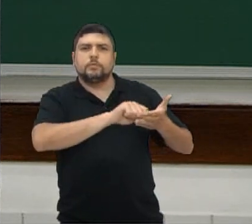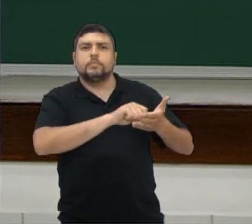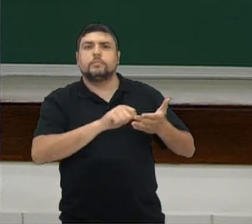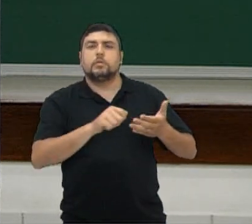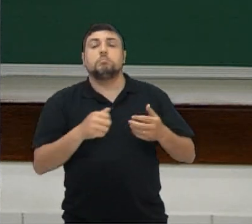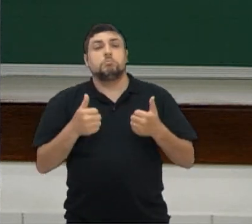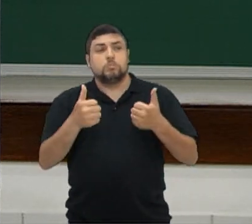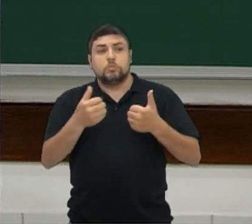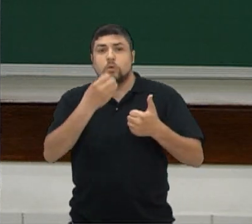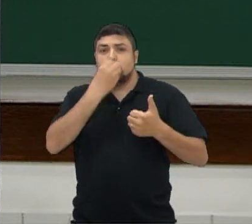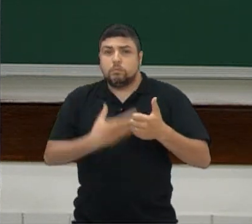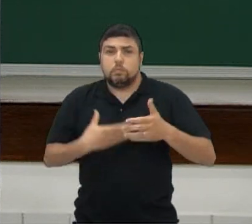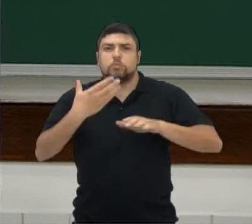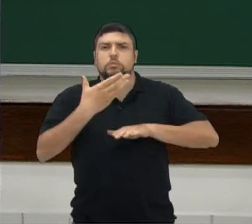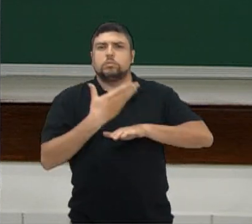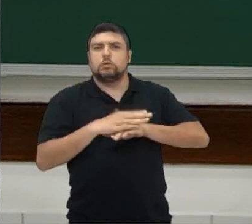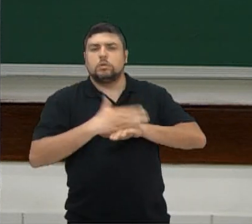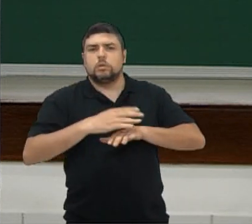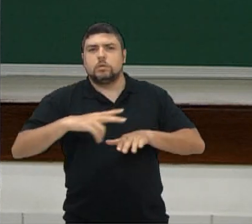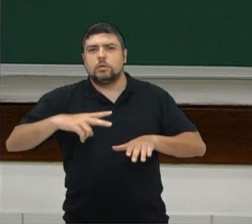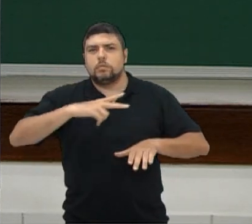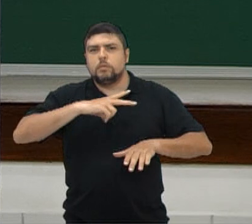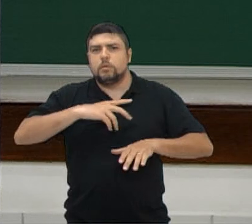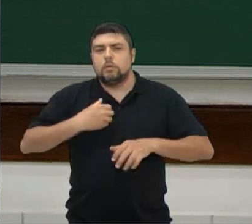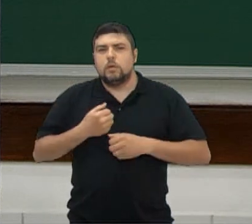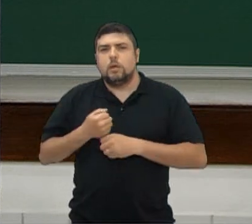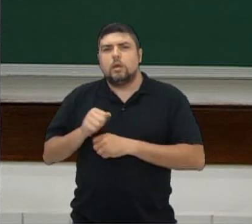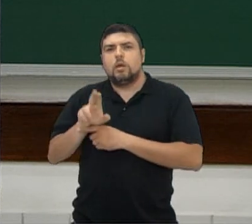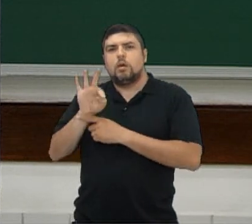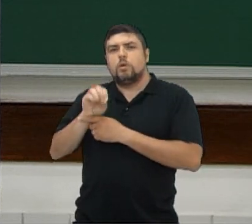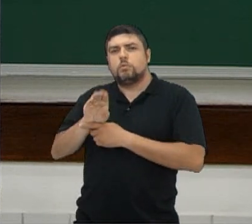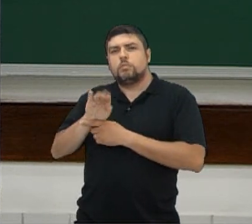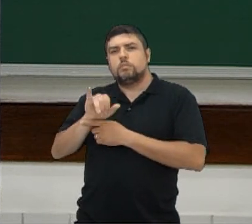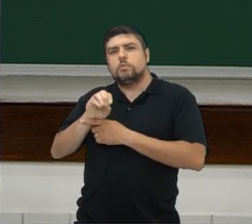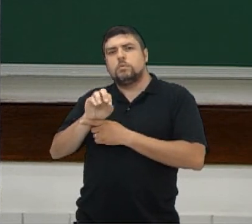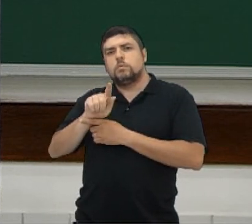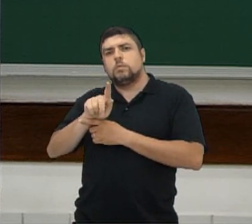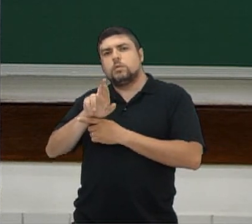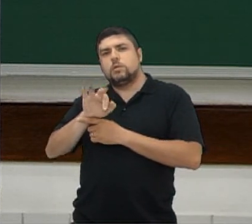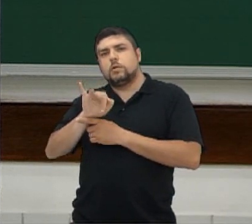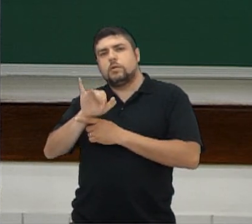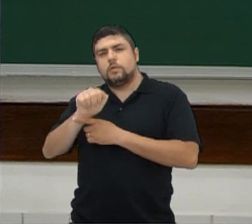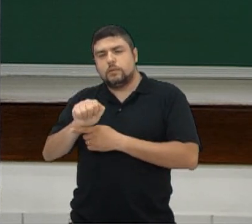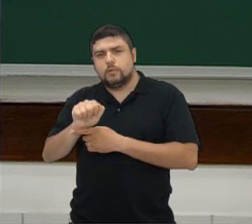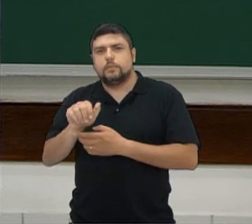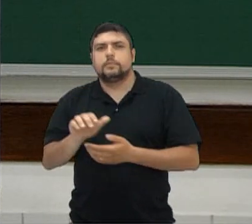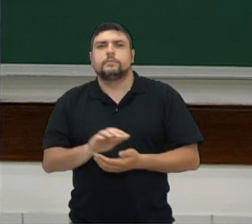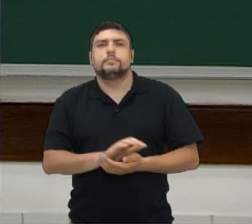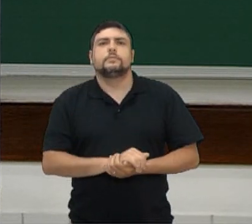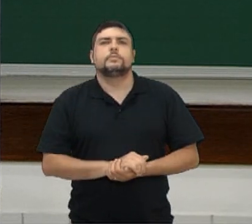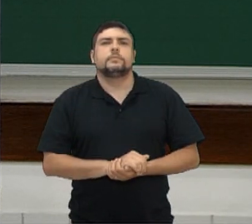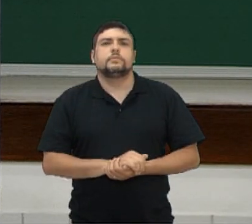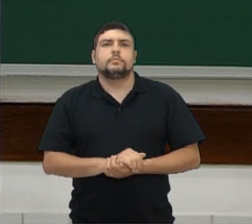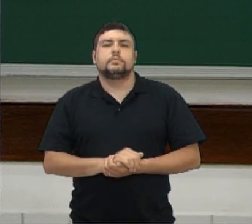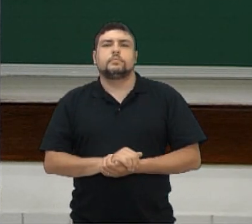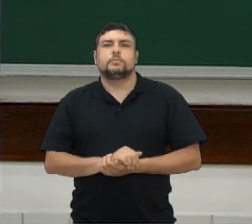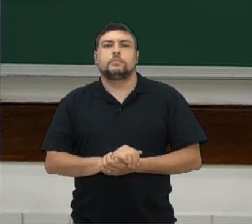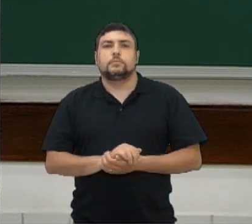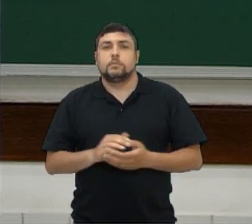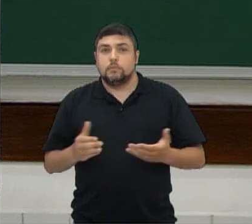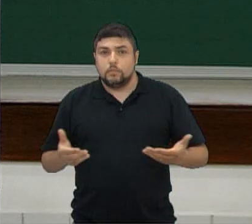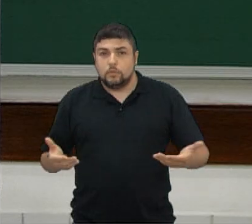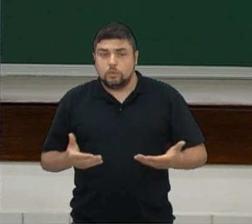relato pessoal com as características de uma autobiografia, ok? Então vamos ver aqui um breve resumo, né,